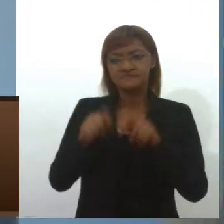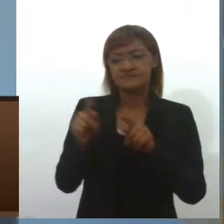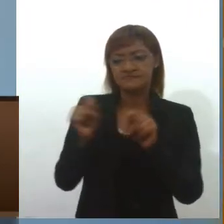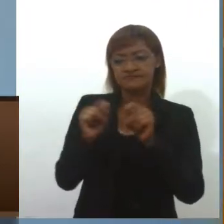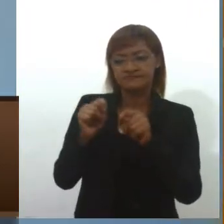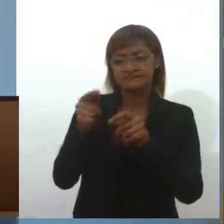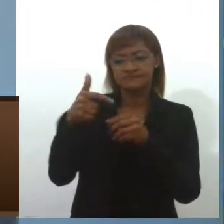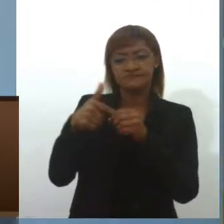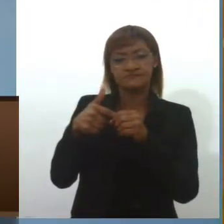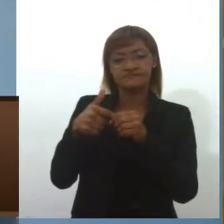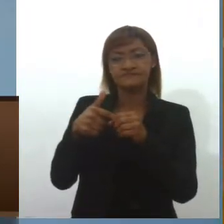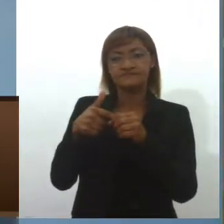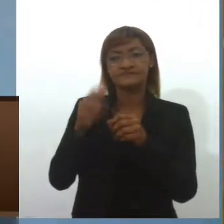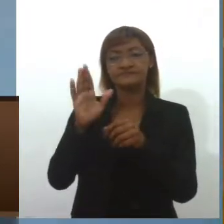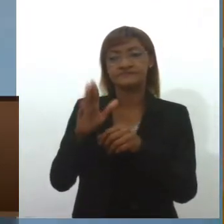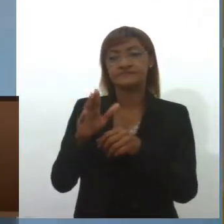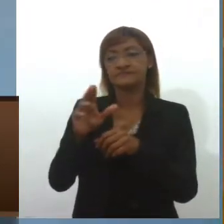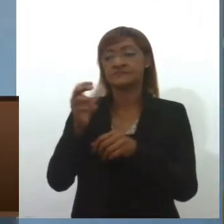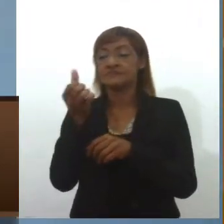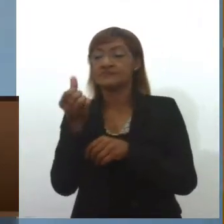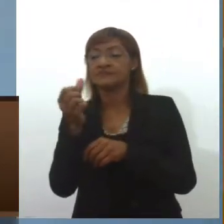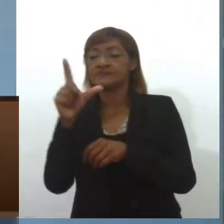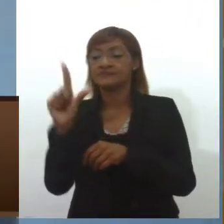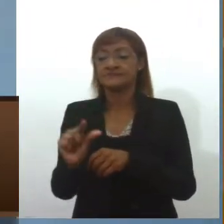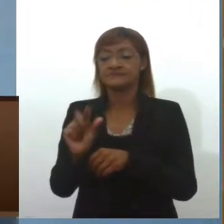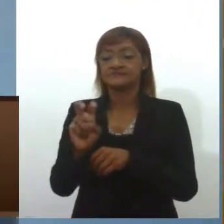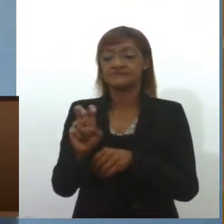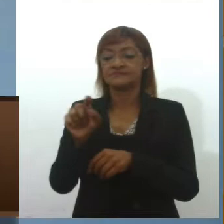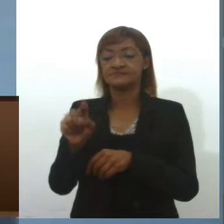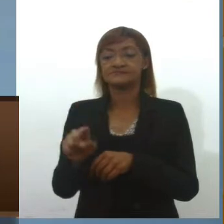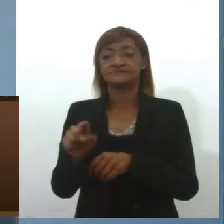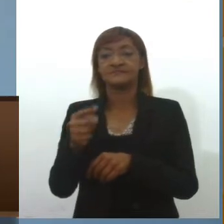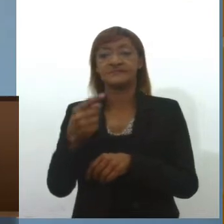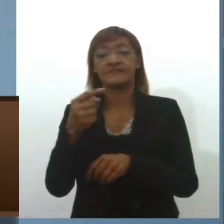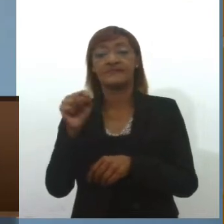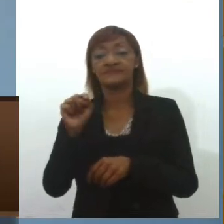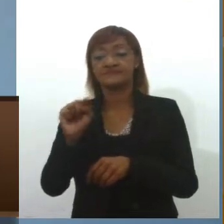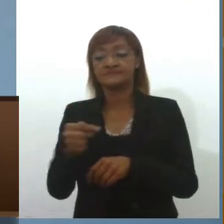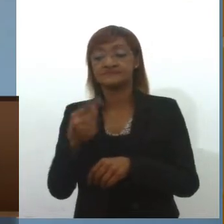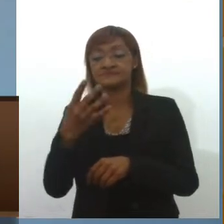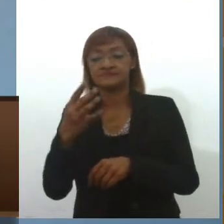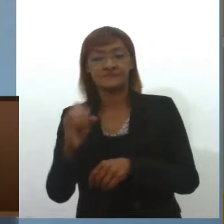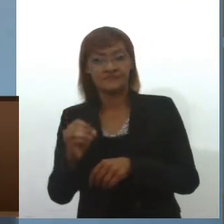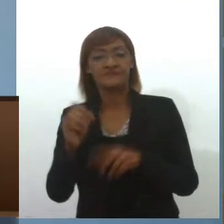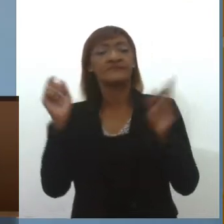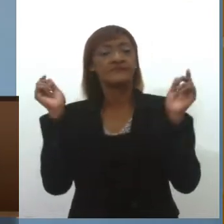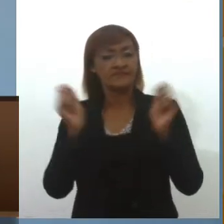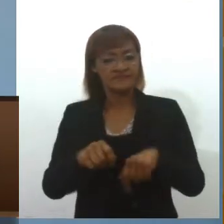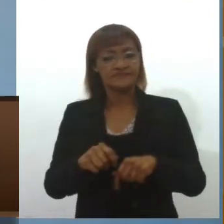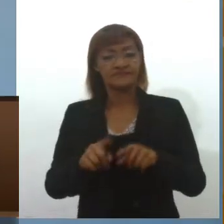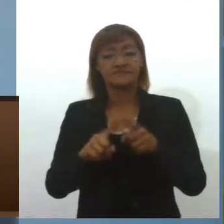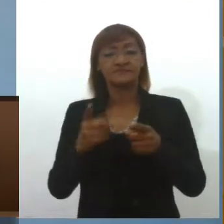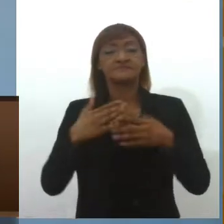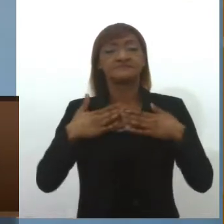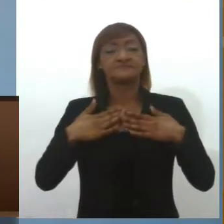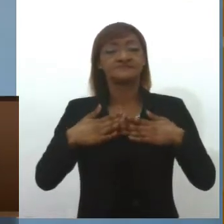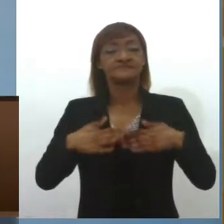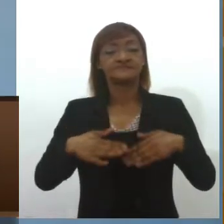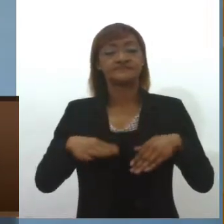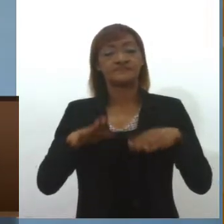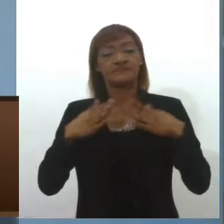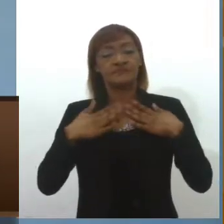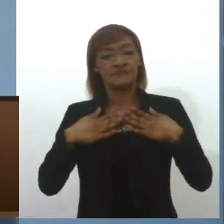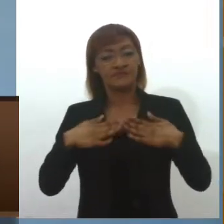para 5,40, devido a uma redução lá na refinaria, sim. Mas eles podem fazer isso de forma mais devagar. O